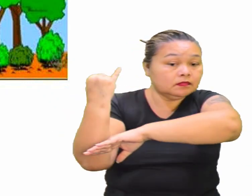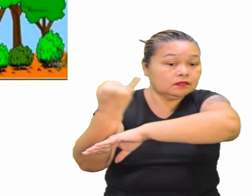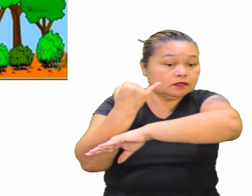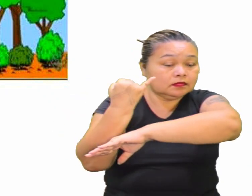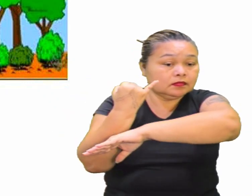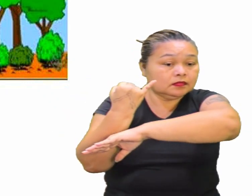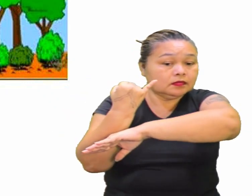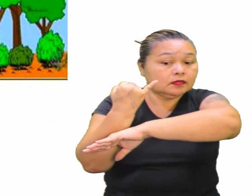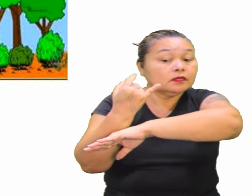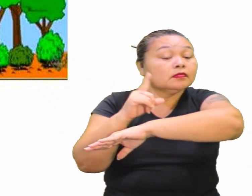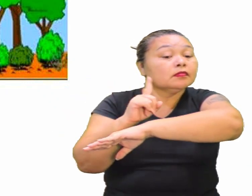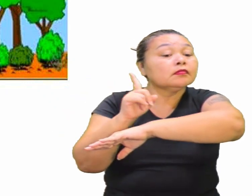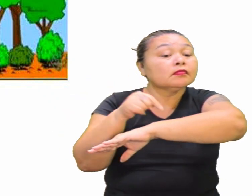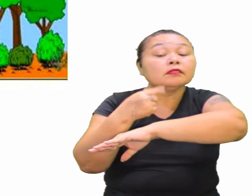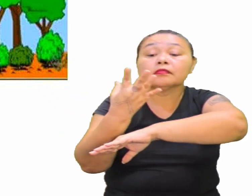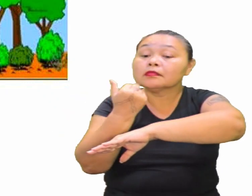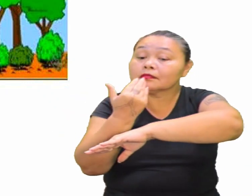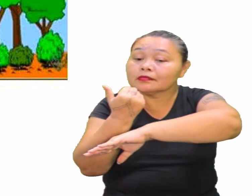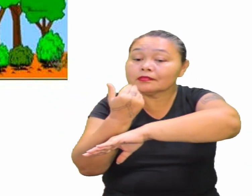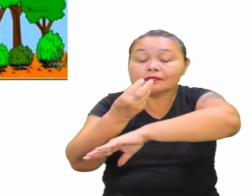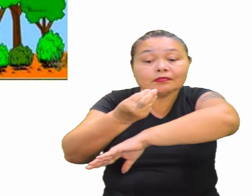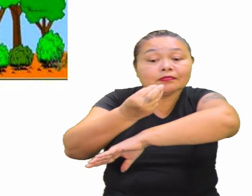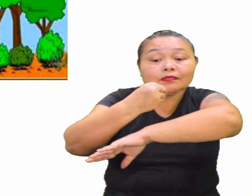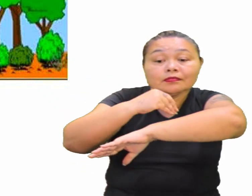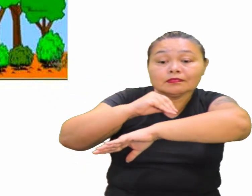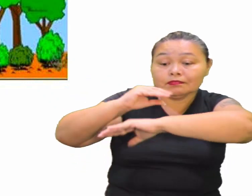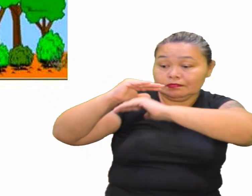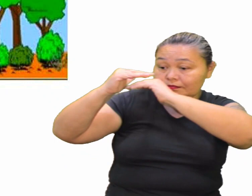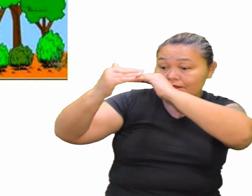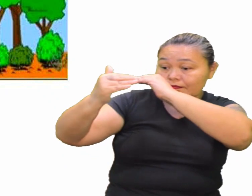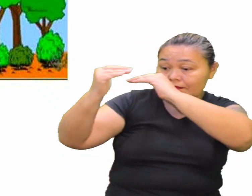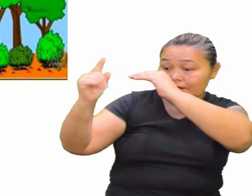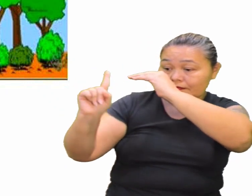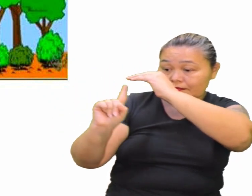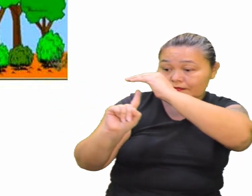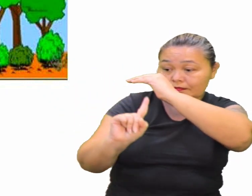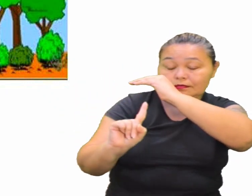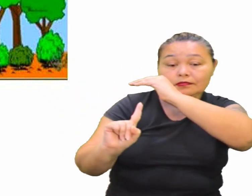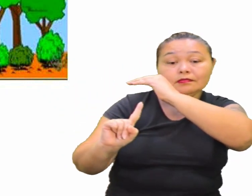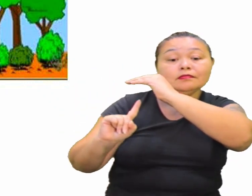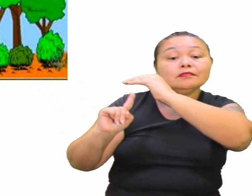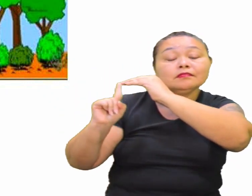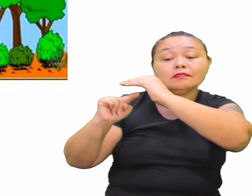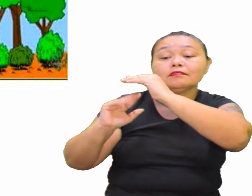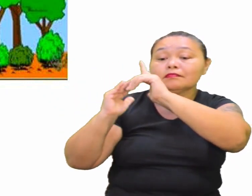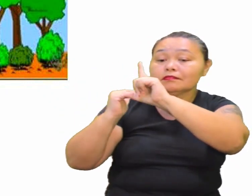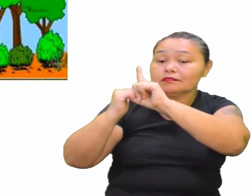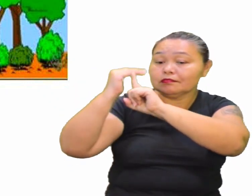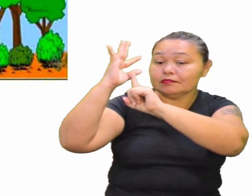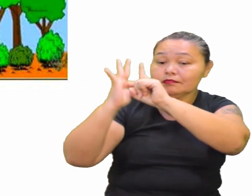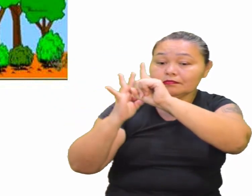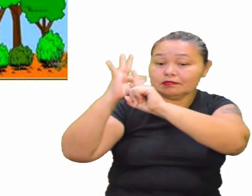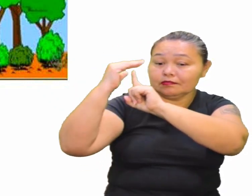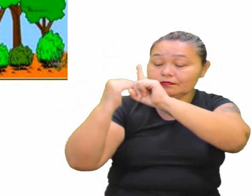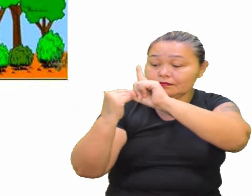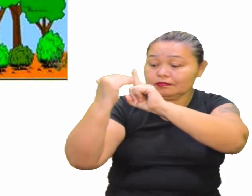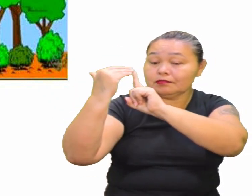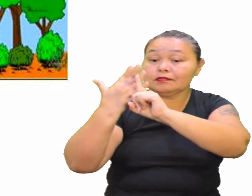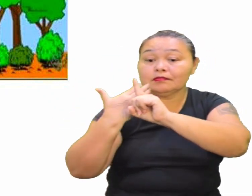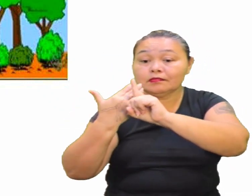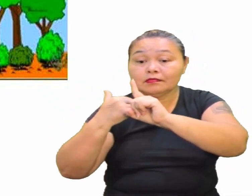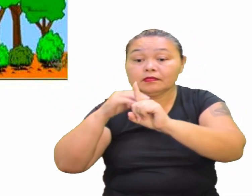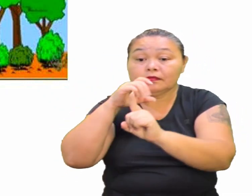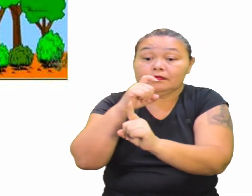importantes. Só que eles vão servir de alimento, vão servir de abrigo, vão servir de manutenção de temperatura, né, professora Laís? Justamente.